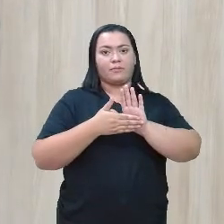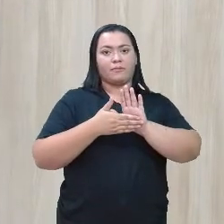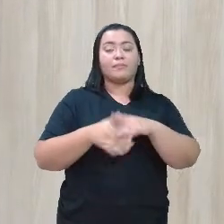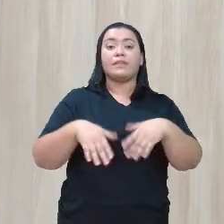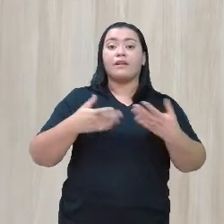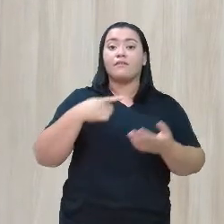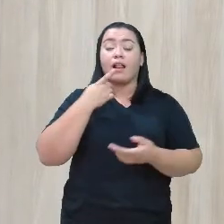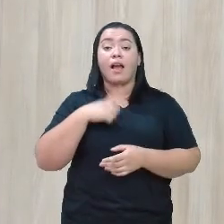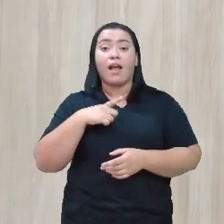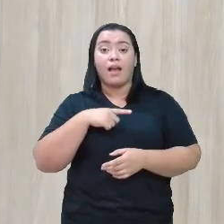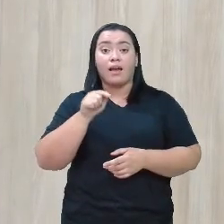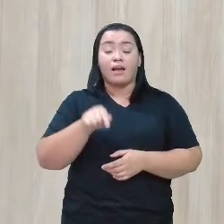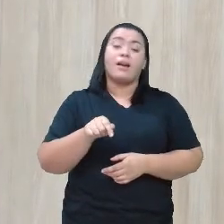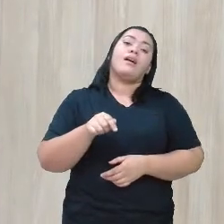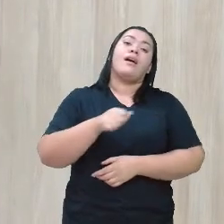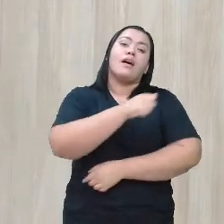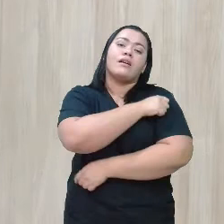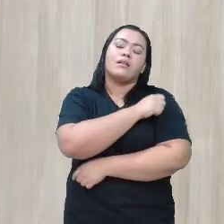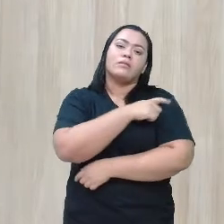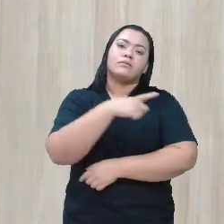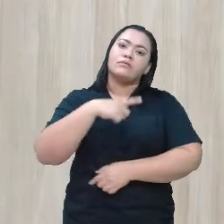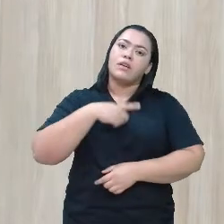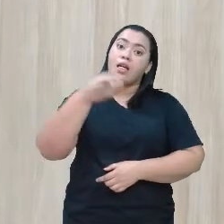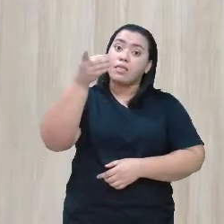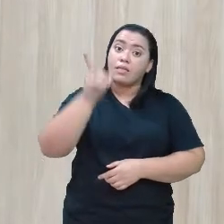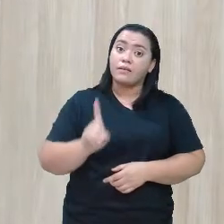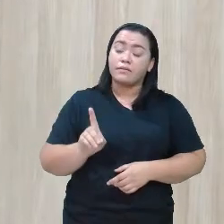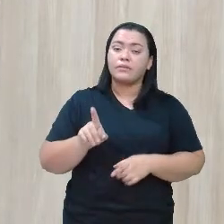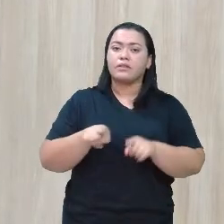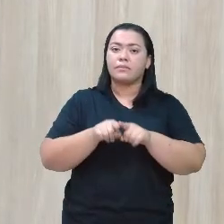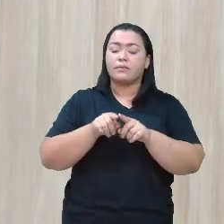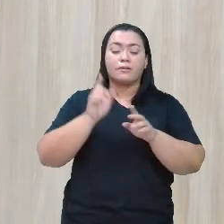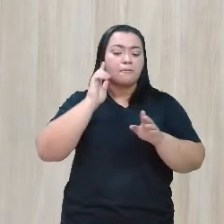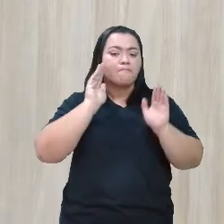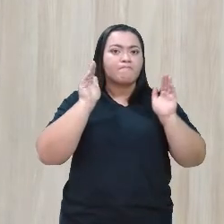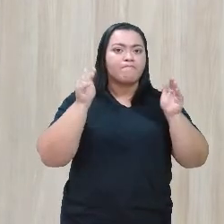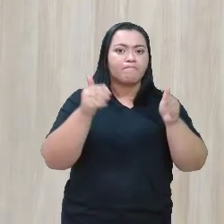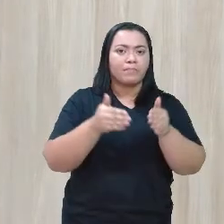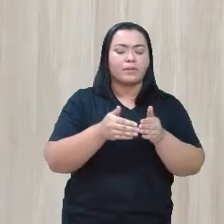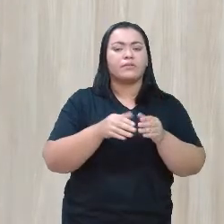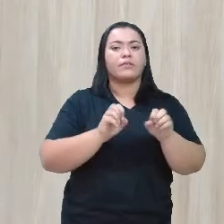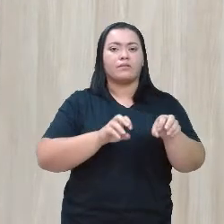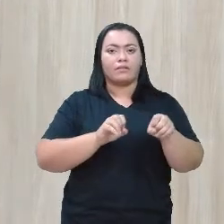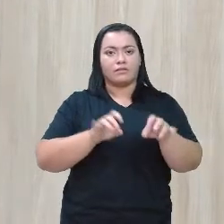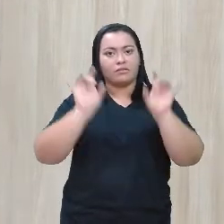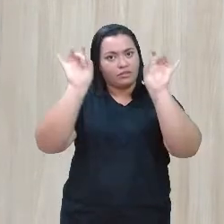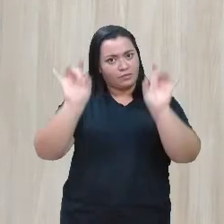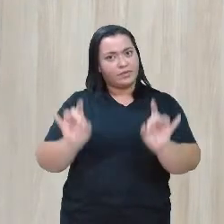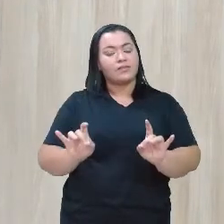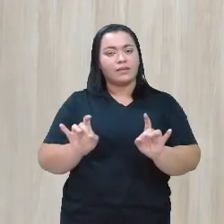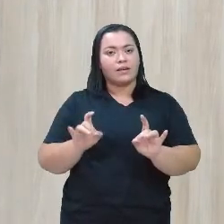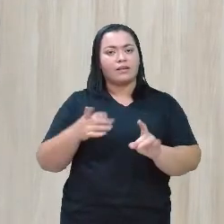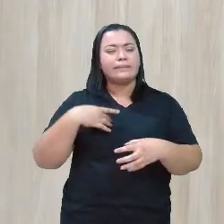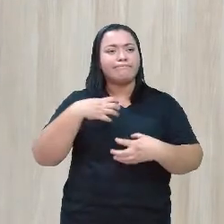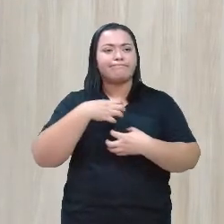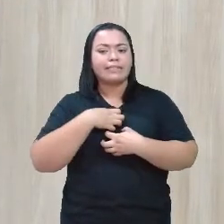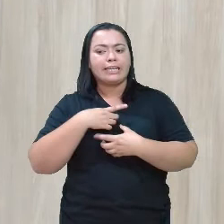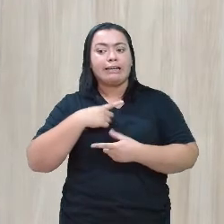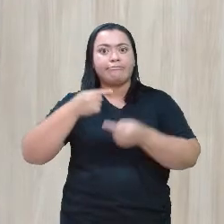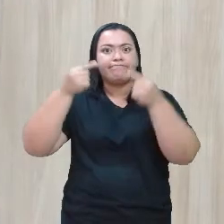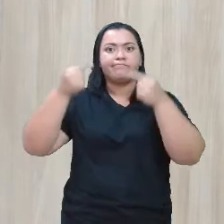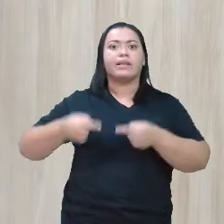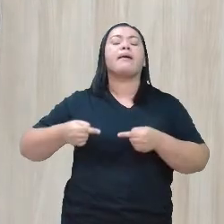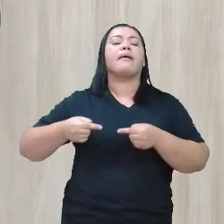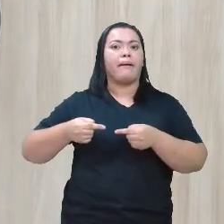ao estudante com deficiência, o estudante que é público-alvo da educação especial, a gente sente que o desafio ainda é